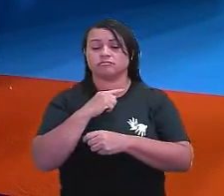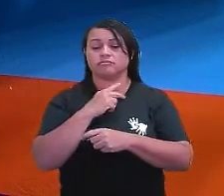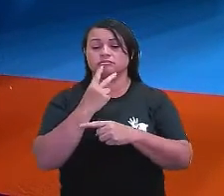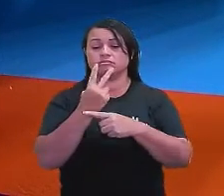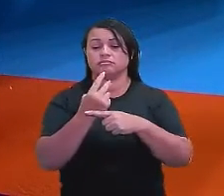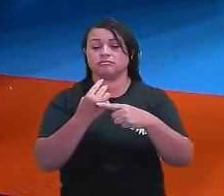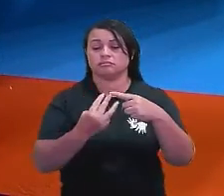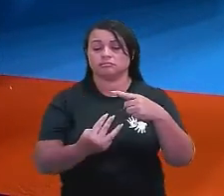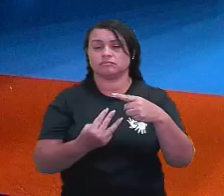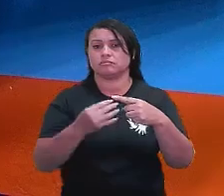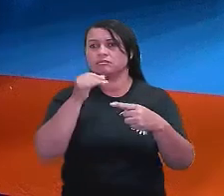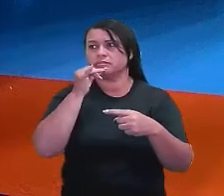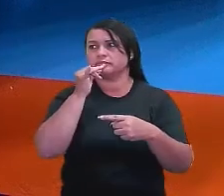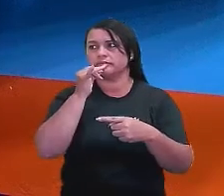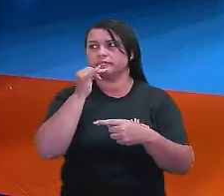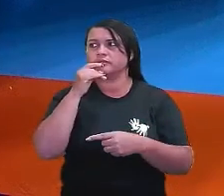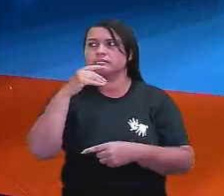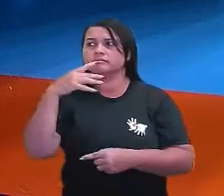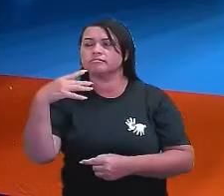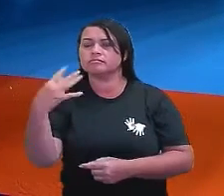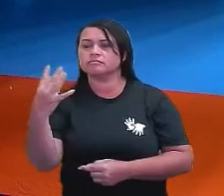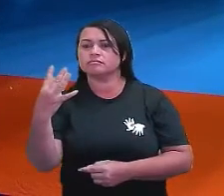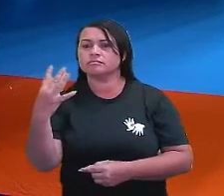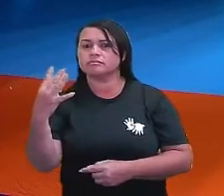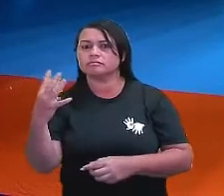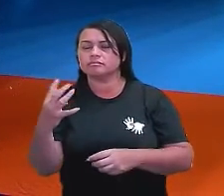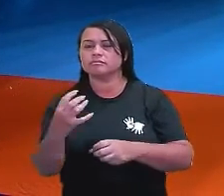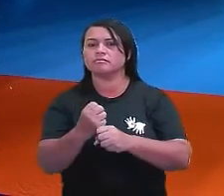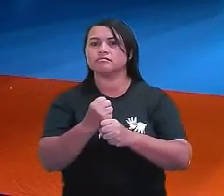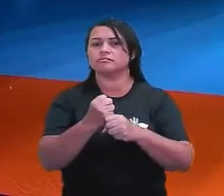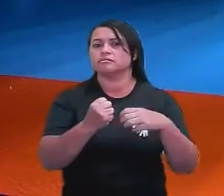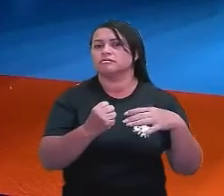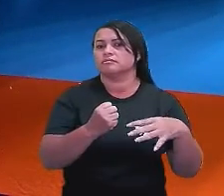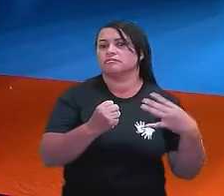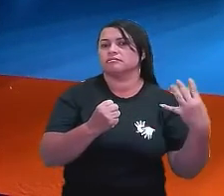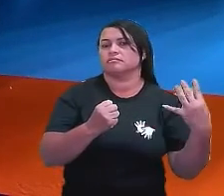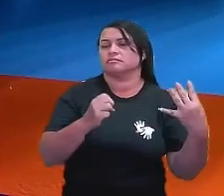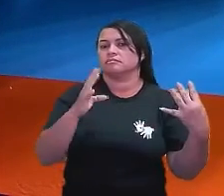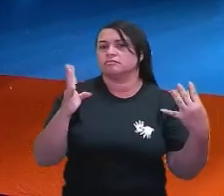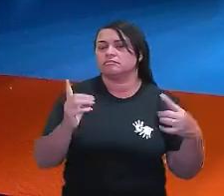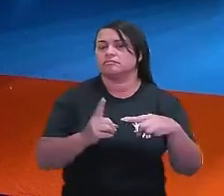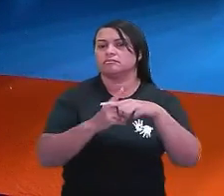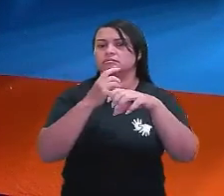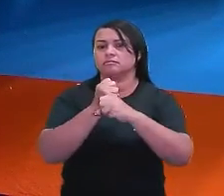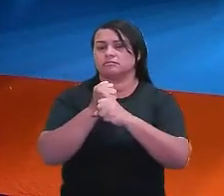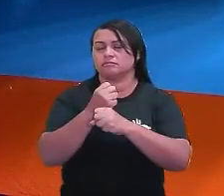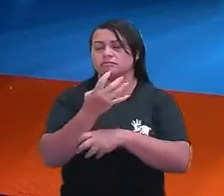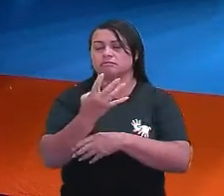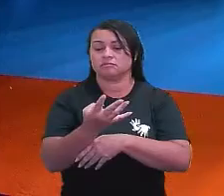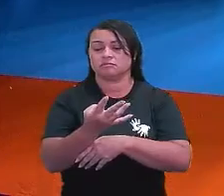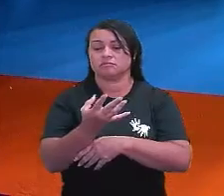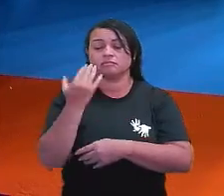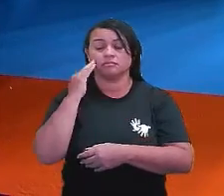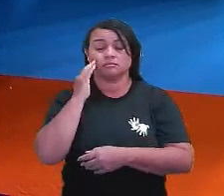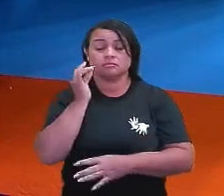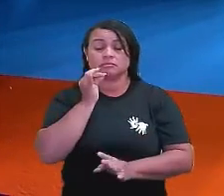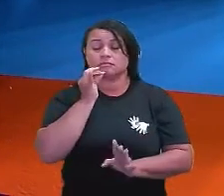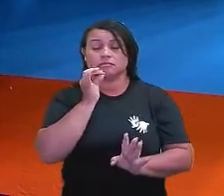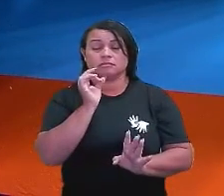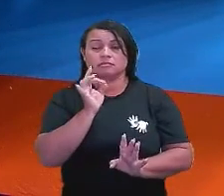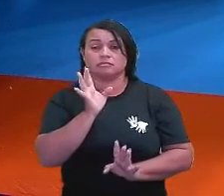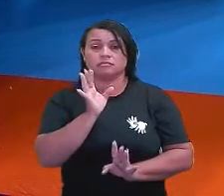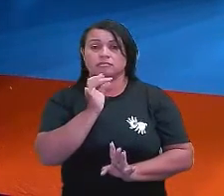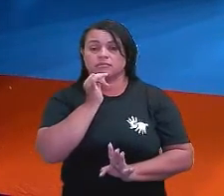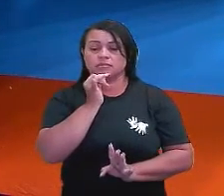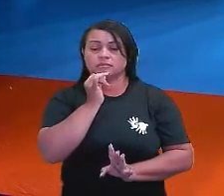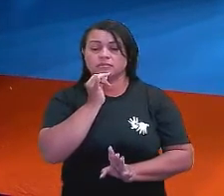Então, é como se eu tivesse pego 4 e somado mais 4, tá? Porque aqui em cima foi o 2. Ou,